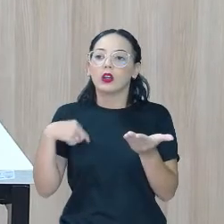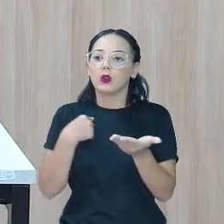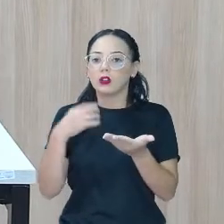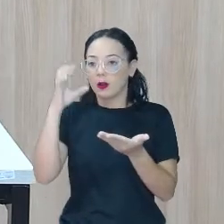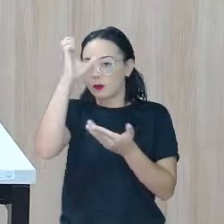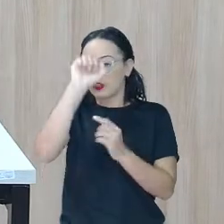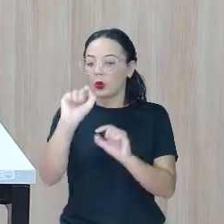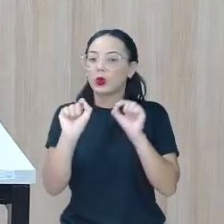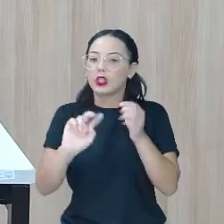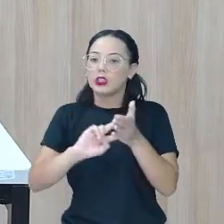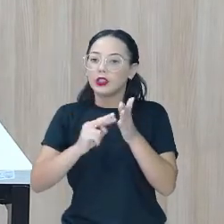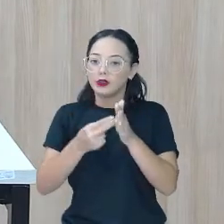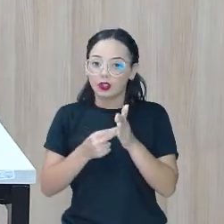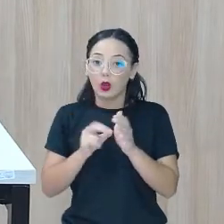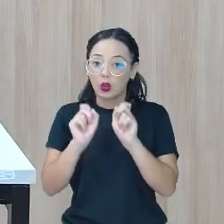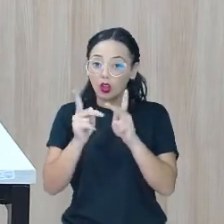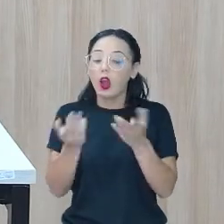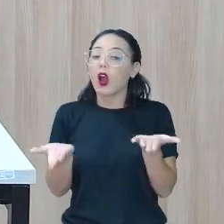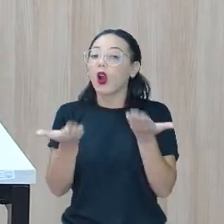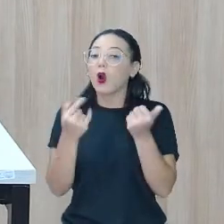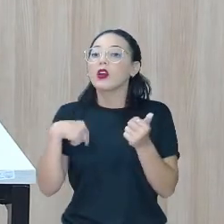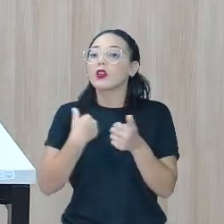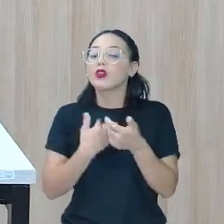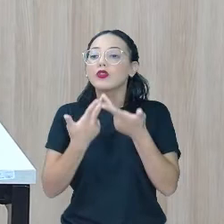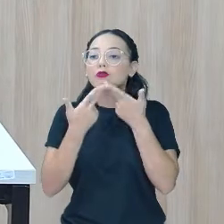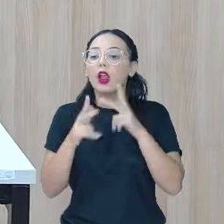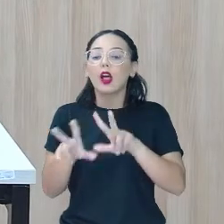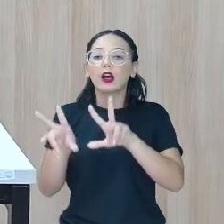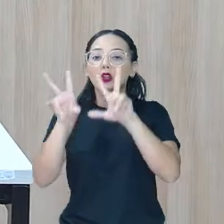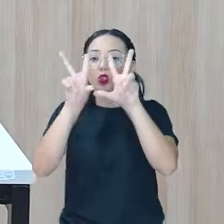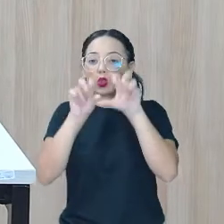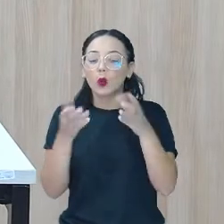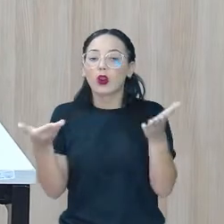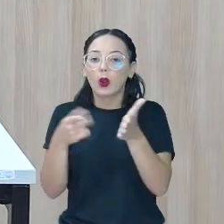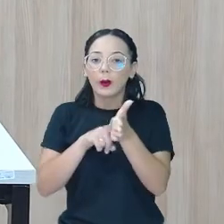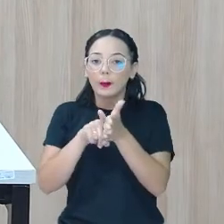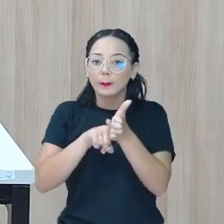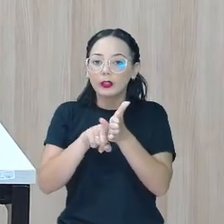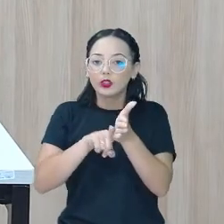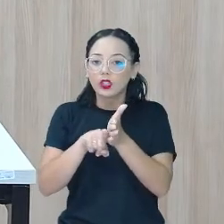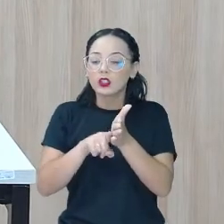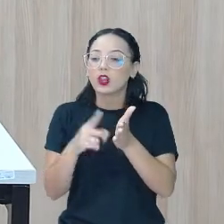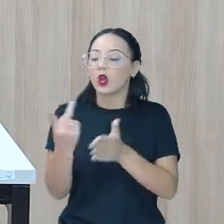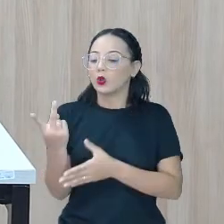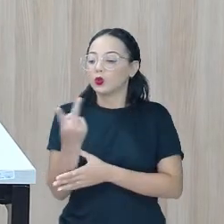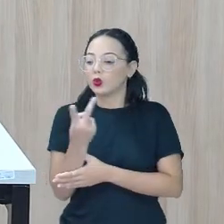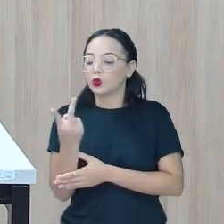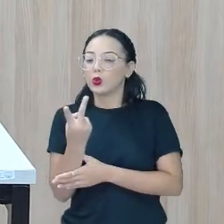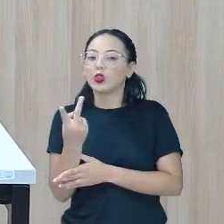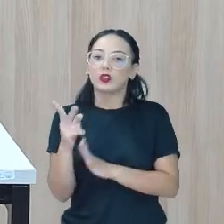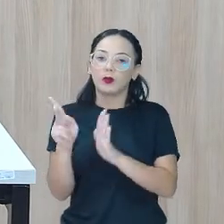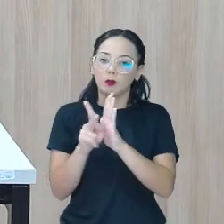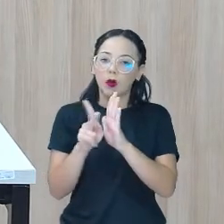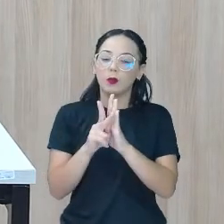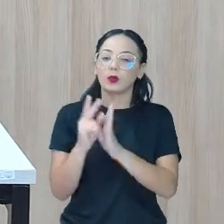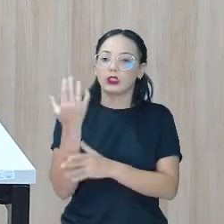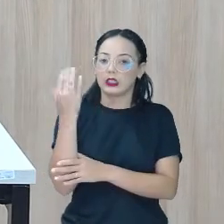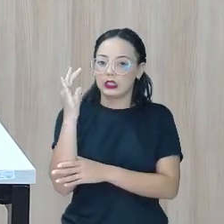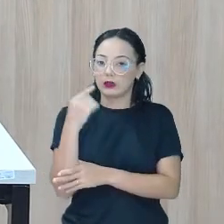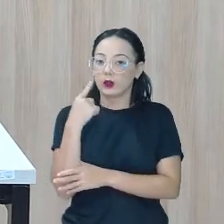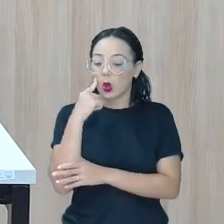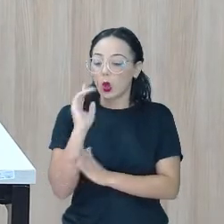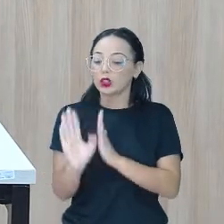isso. Então, vamos ainda falar em relação a essa pesquisa desses dois cientistas. Olha o que